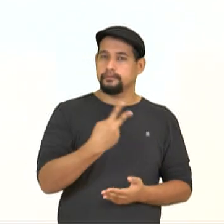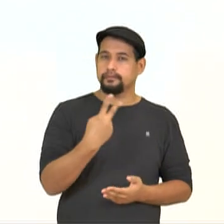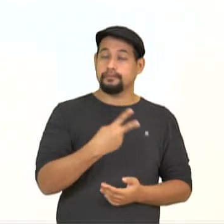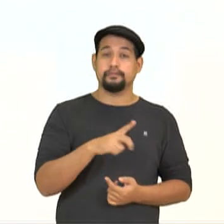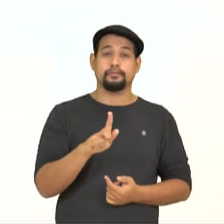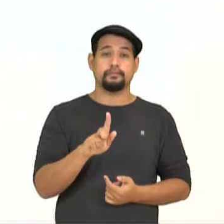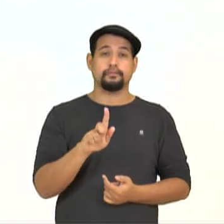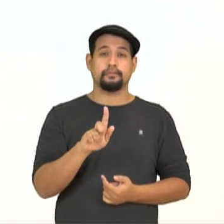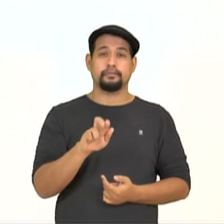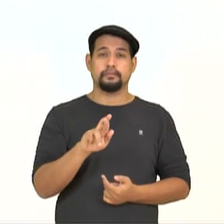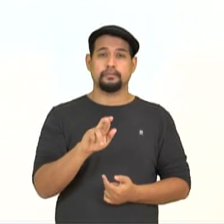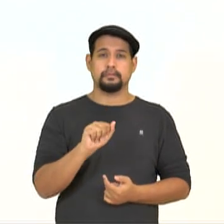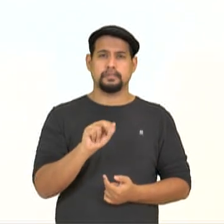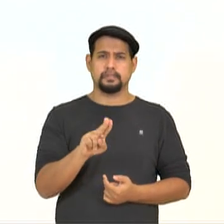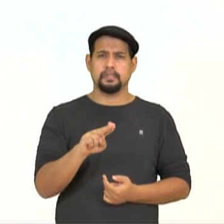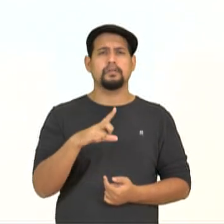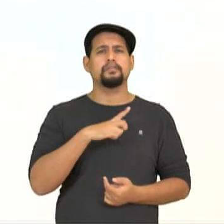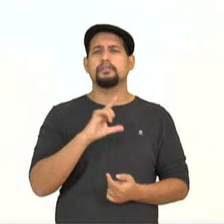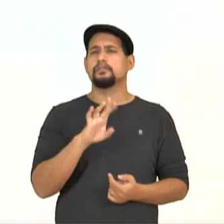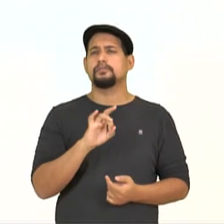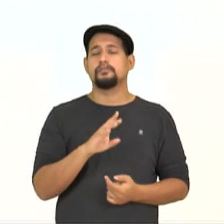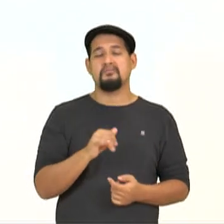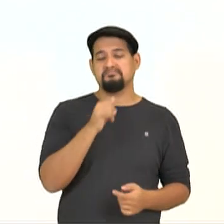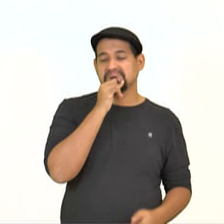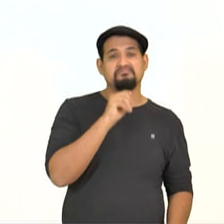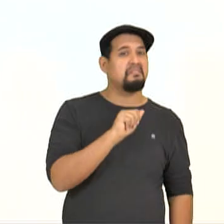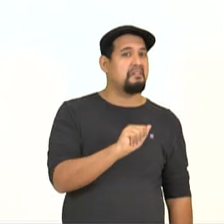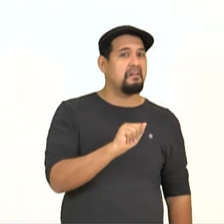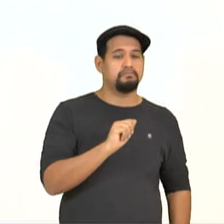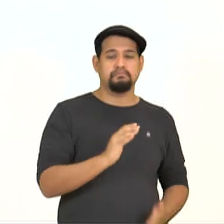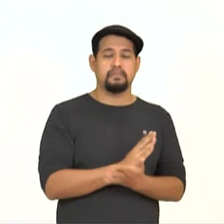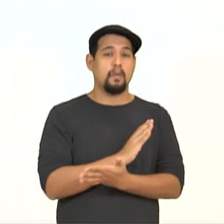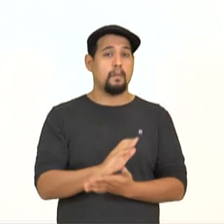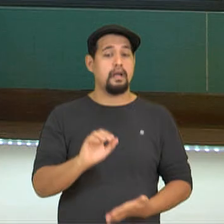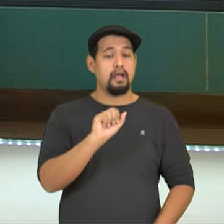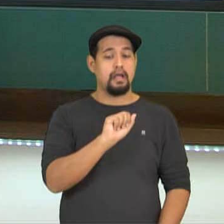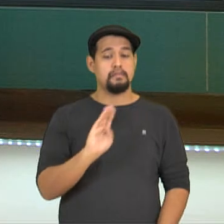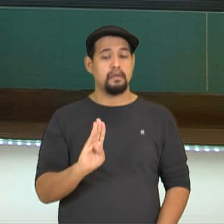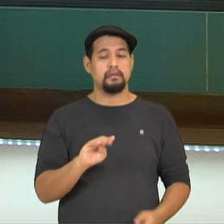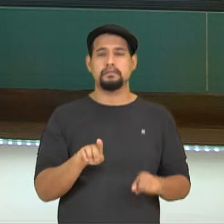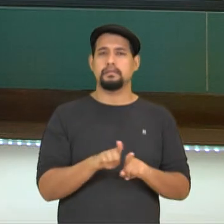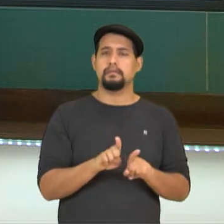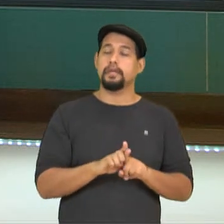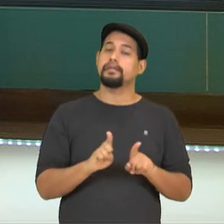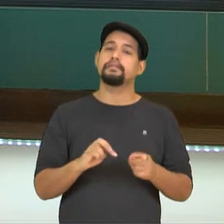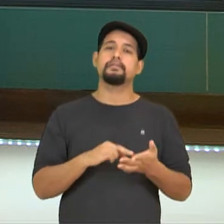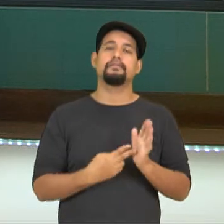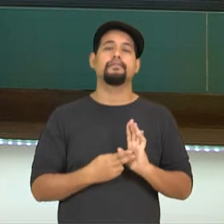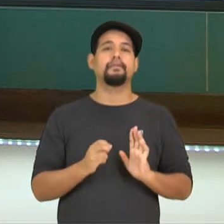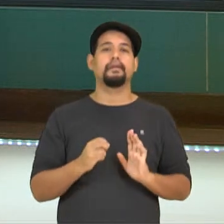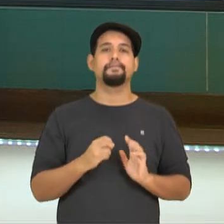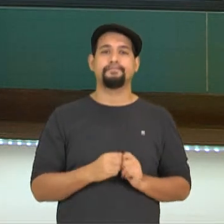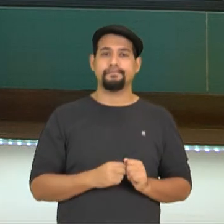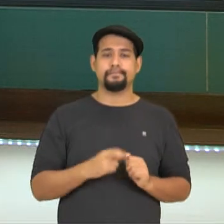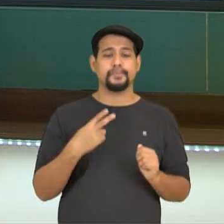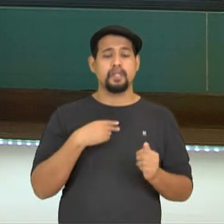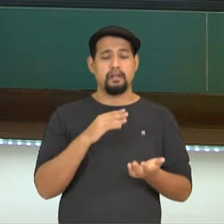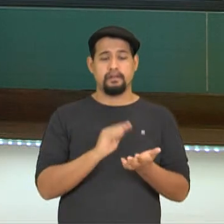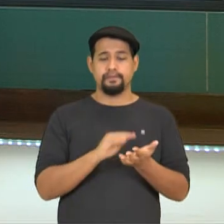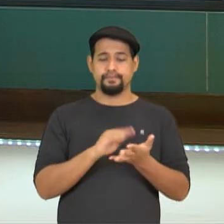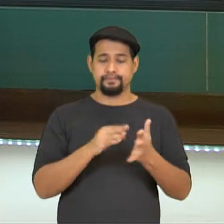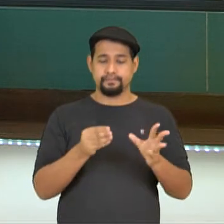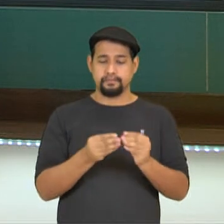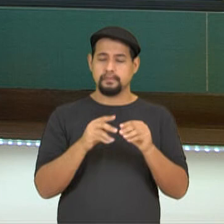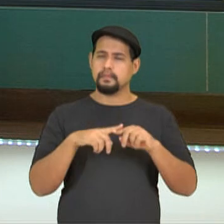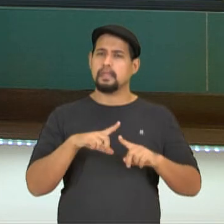a gente tinha equação que só tinha o coeficiente a, algumas o a e o b, ou seja, eram equações incompletas, mas